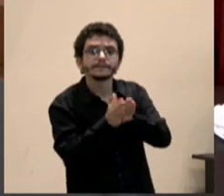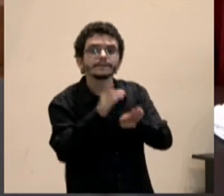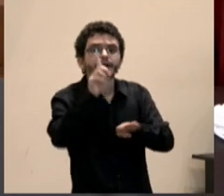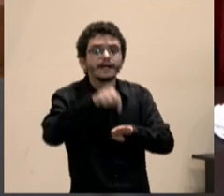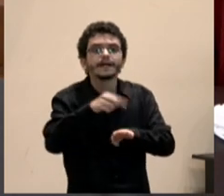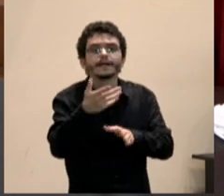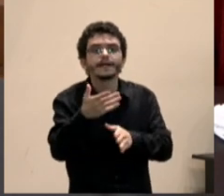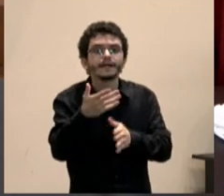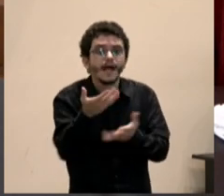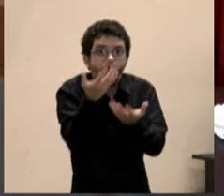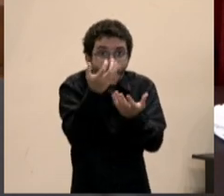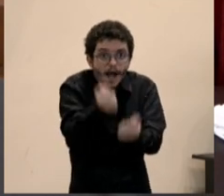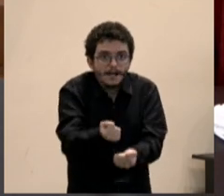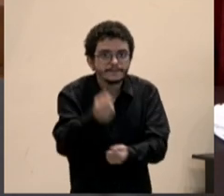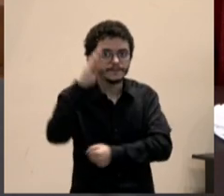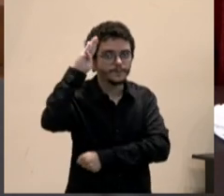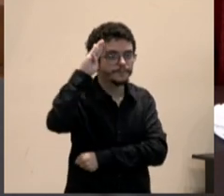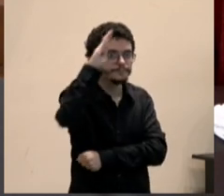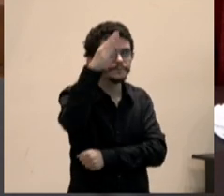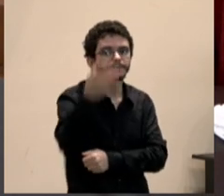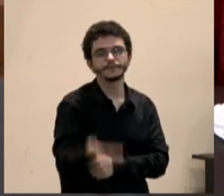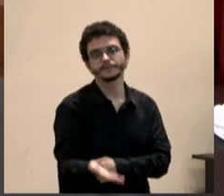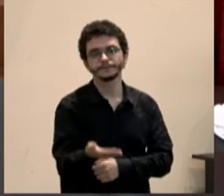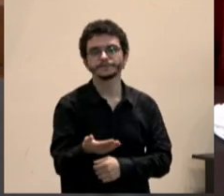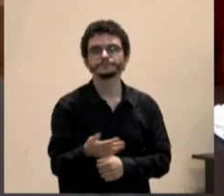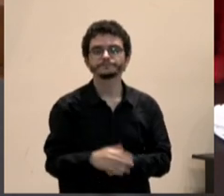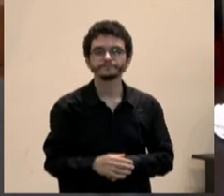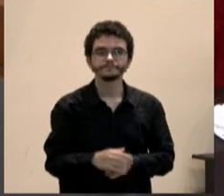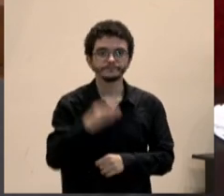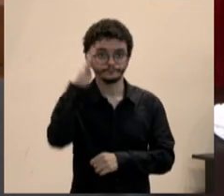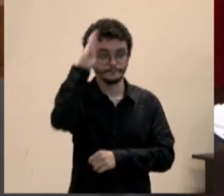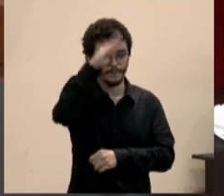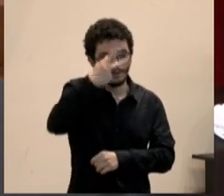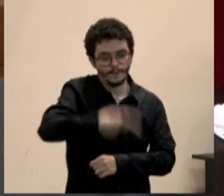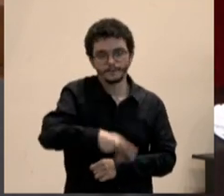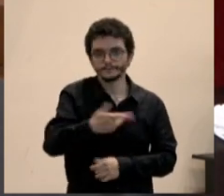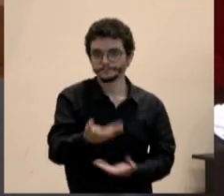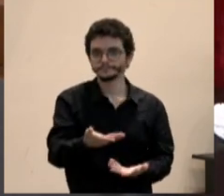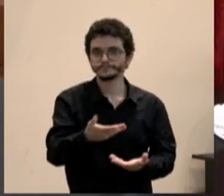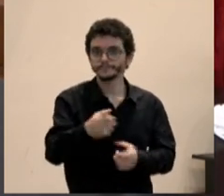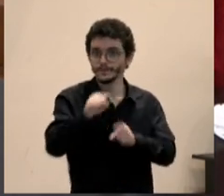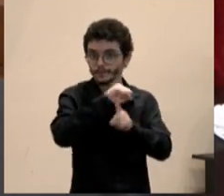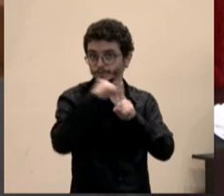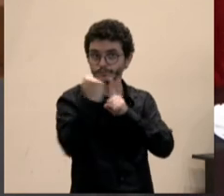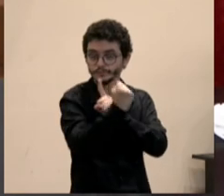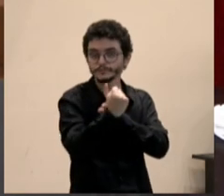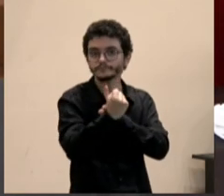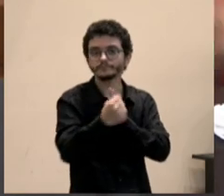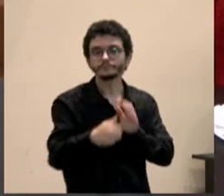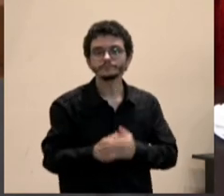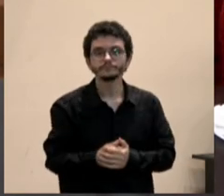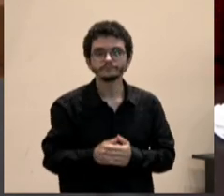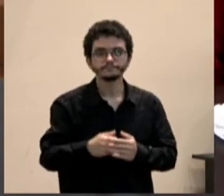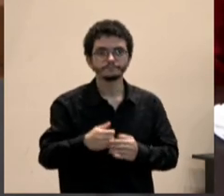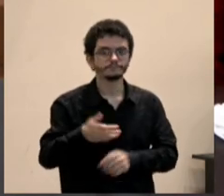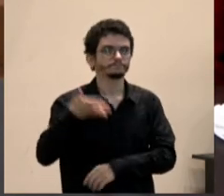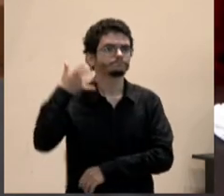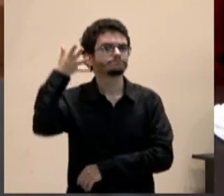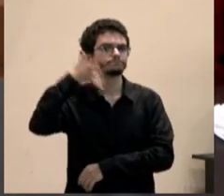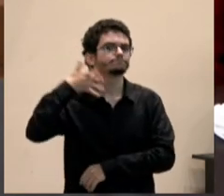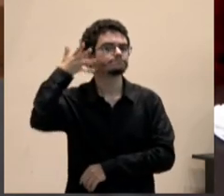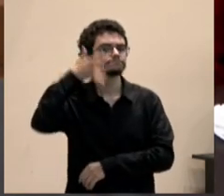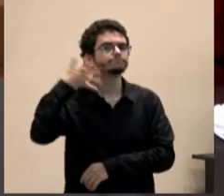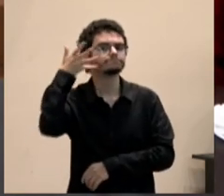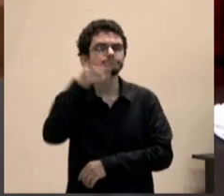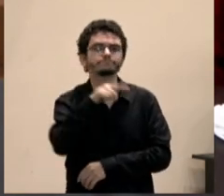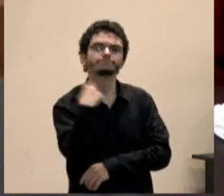considerado prioridade. Prioridade é aquilo para uma sociedade. No discurso, a